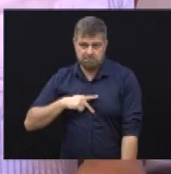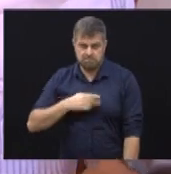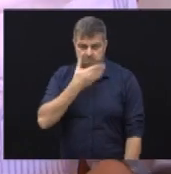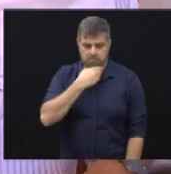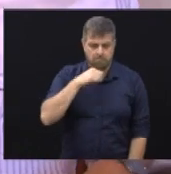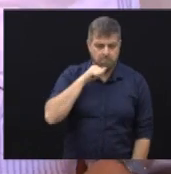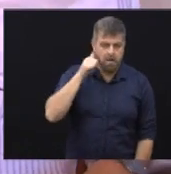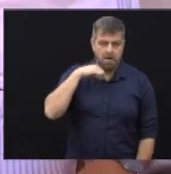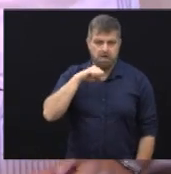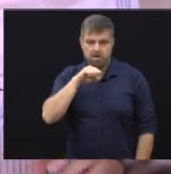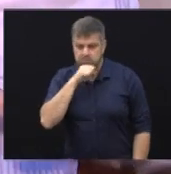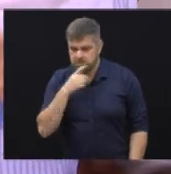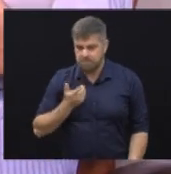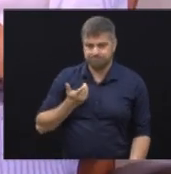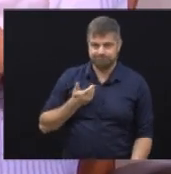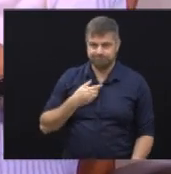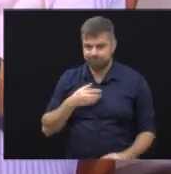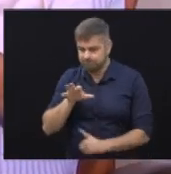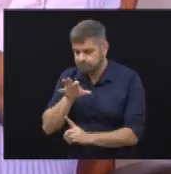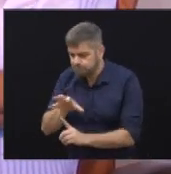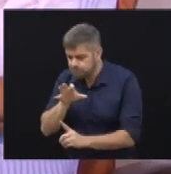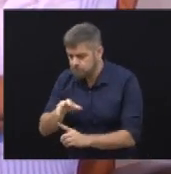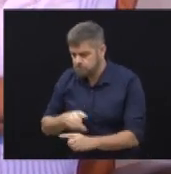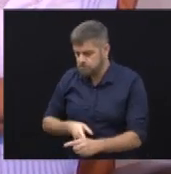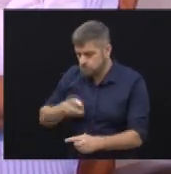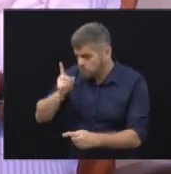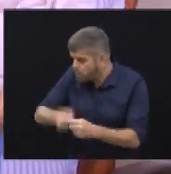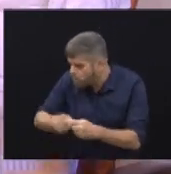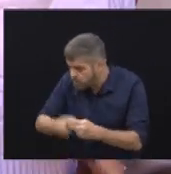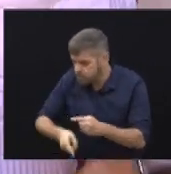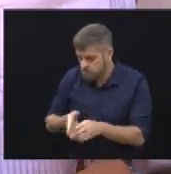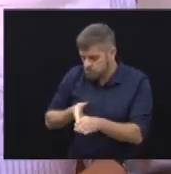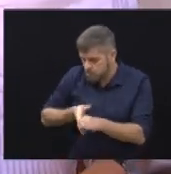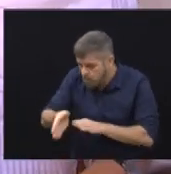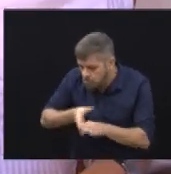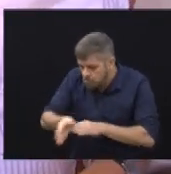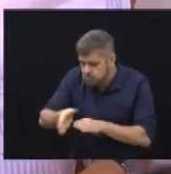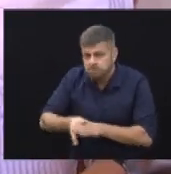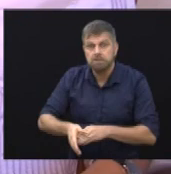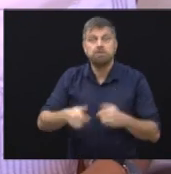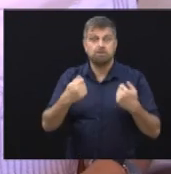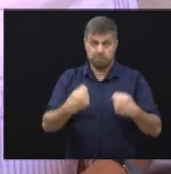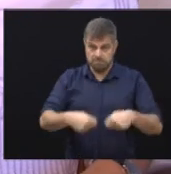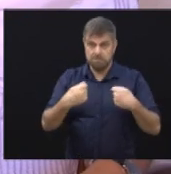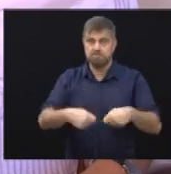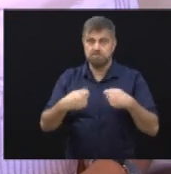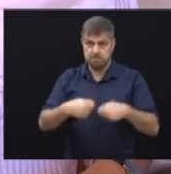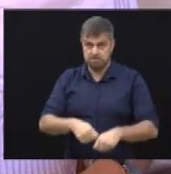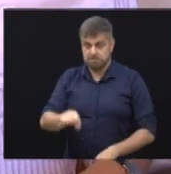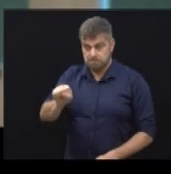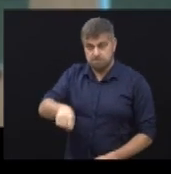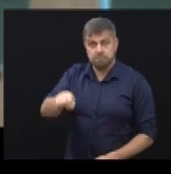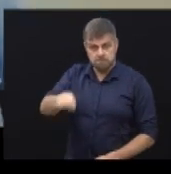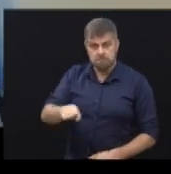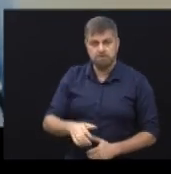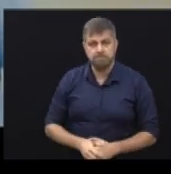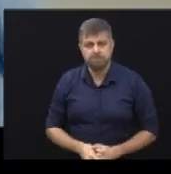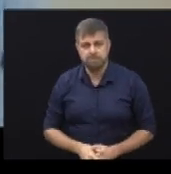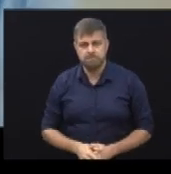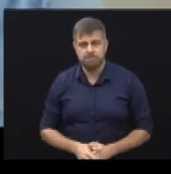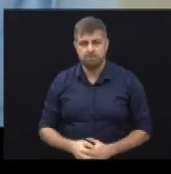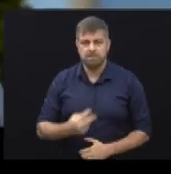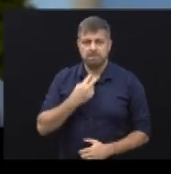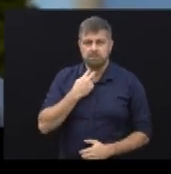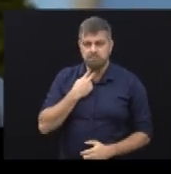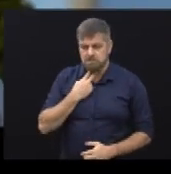colocando vamos dizer assim, nenhuma repressão naquilo que ela faz, ela tem sim que ser corrigida, e